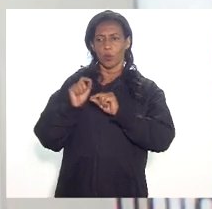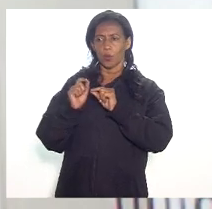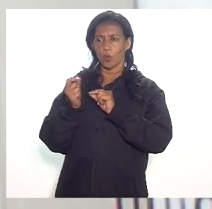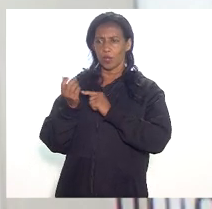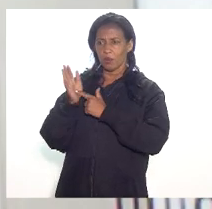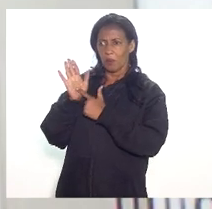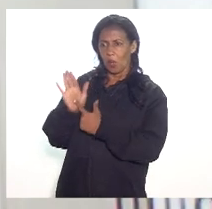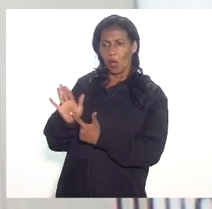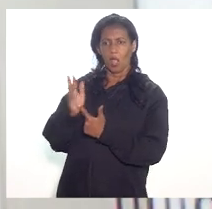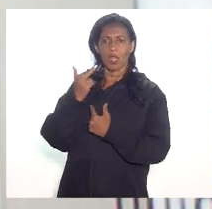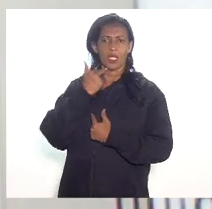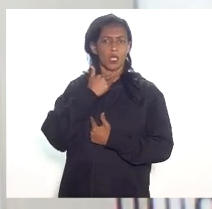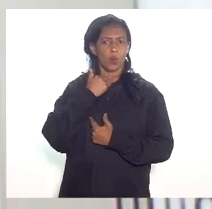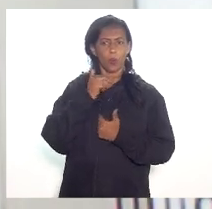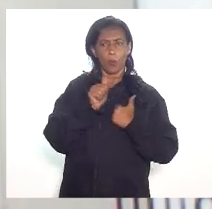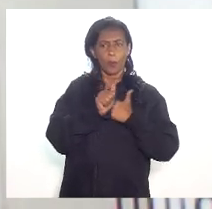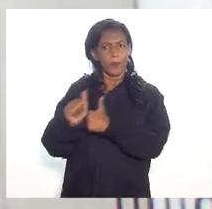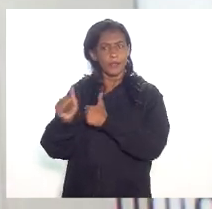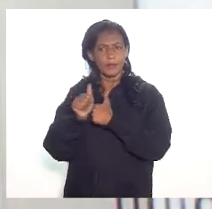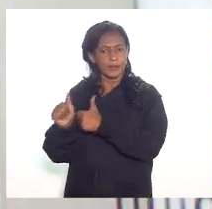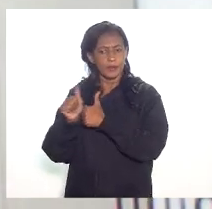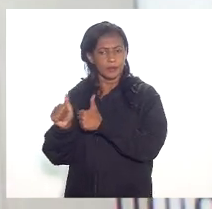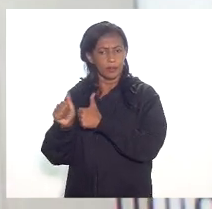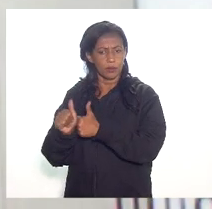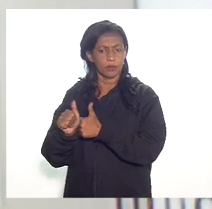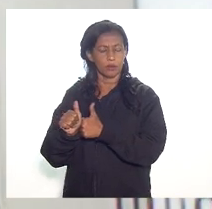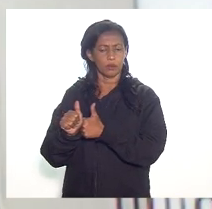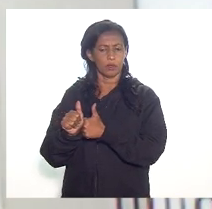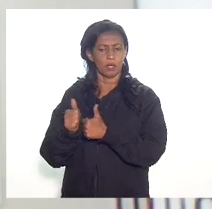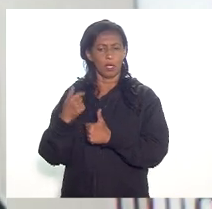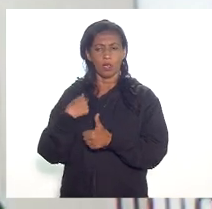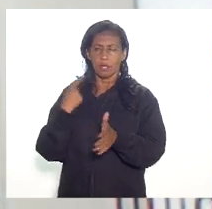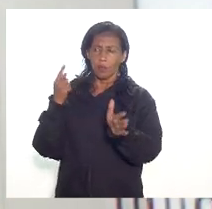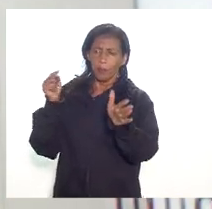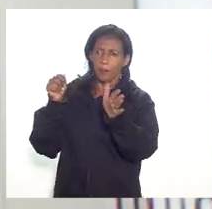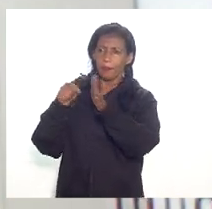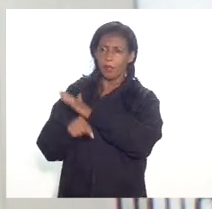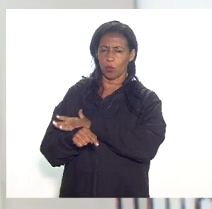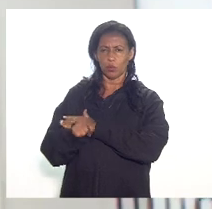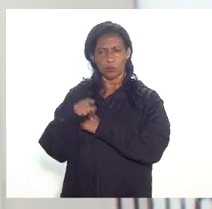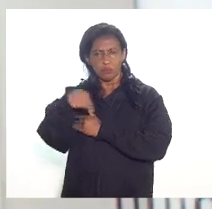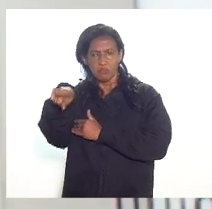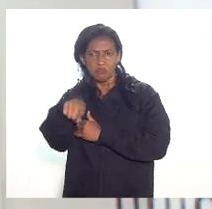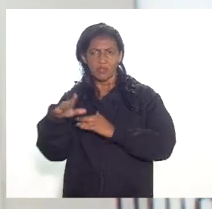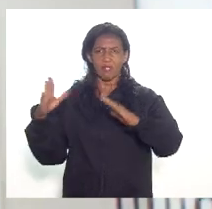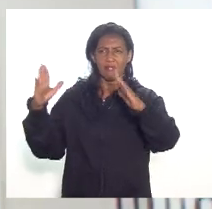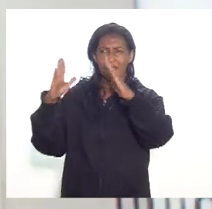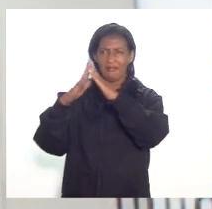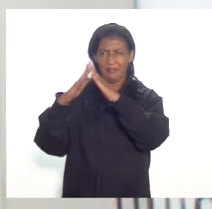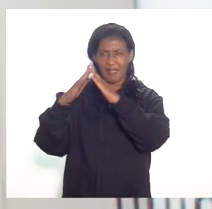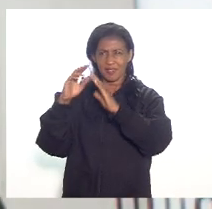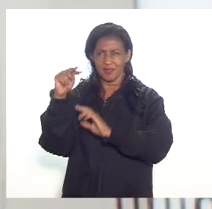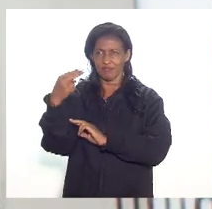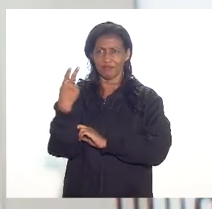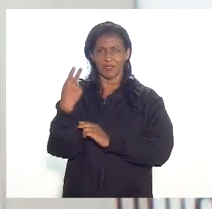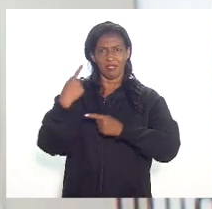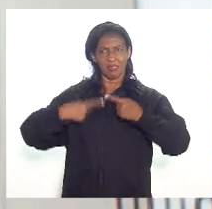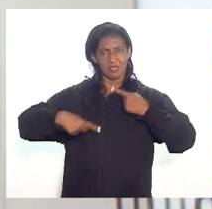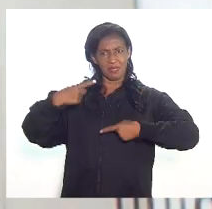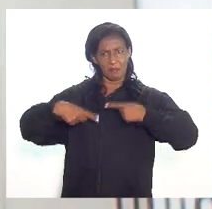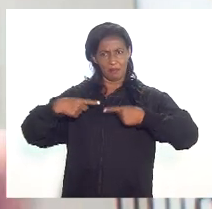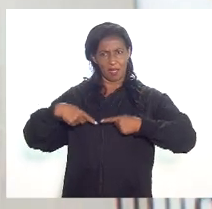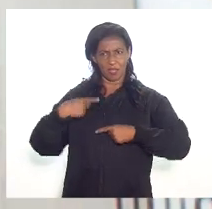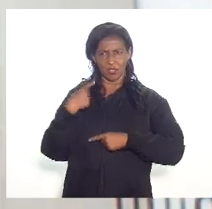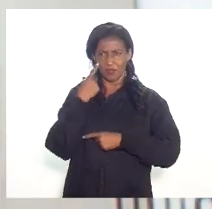pode ter perseguição agora eu pergunto para quem está de casa acompanhando esse debate vocês repararam que a maioria dos